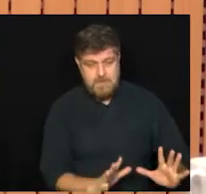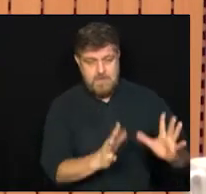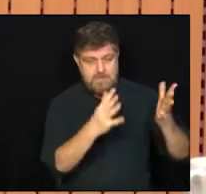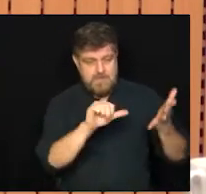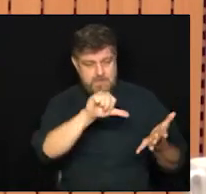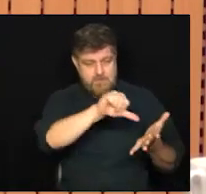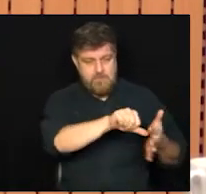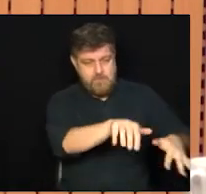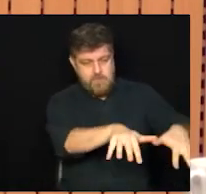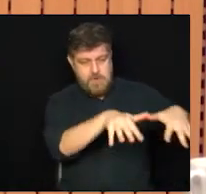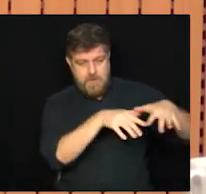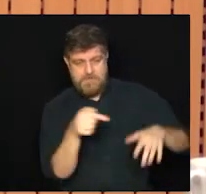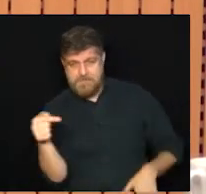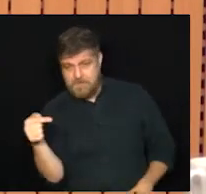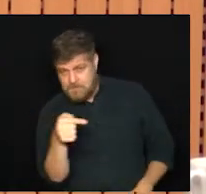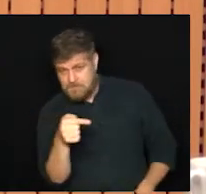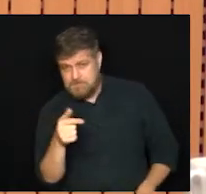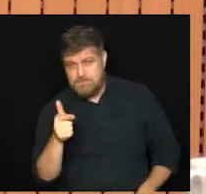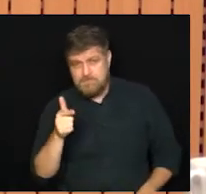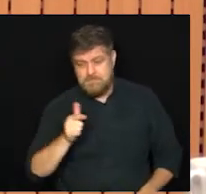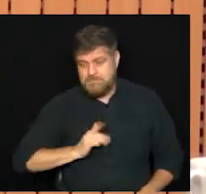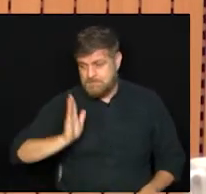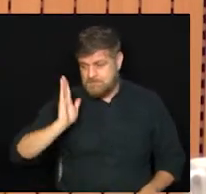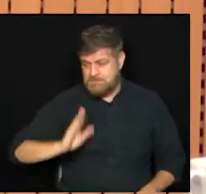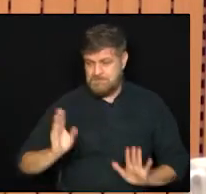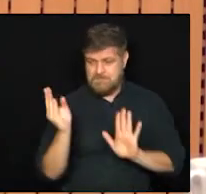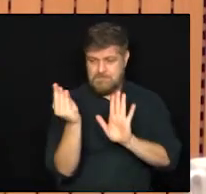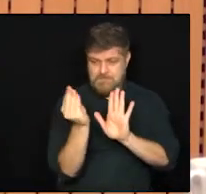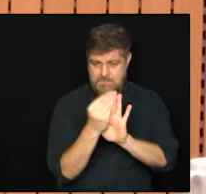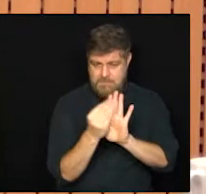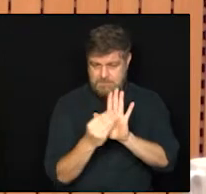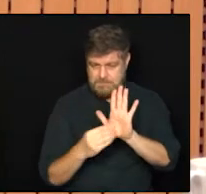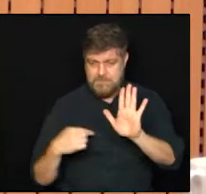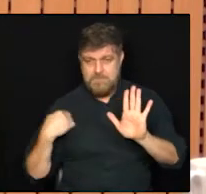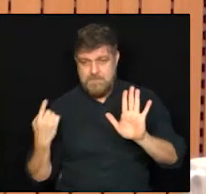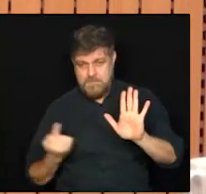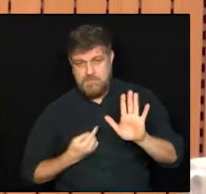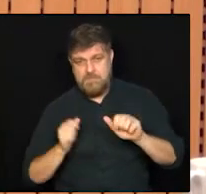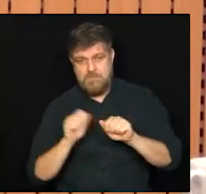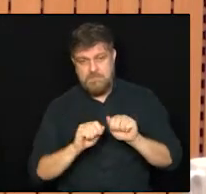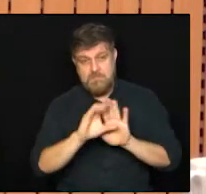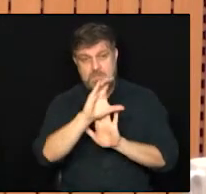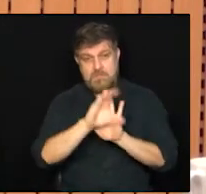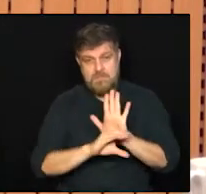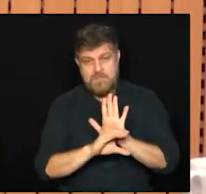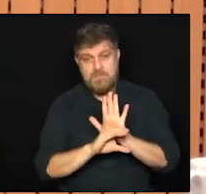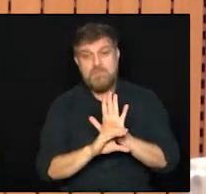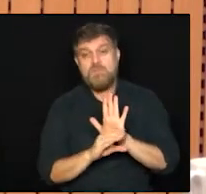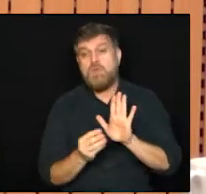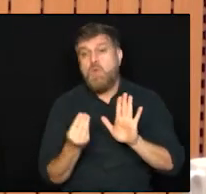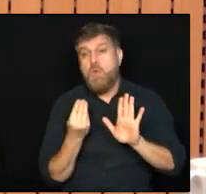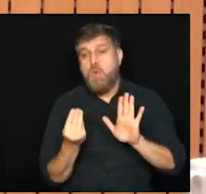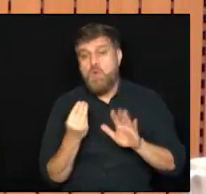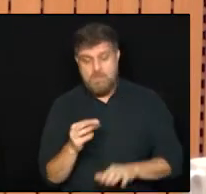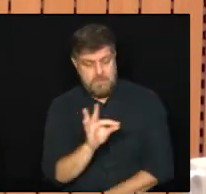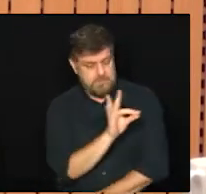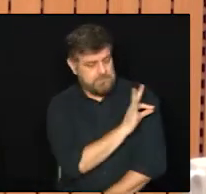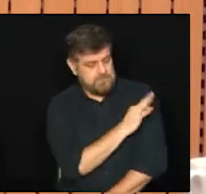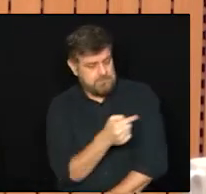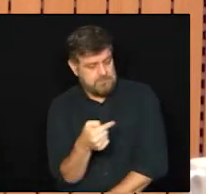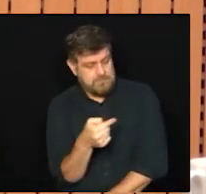talvez ali conste, né? Se não constar, nós vamos procurar criar um capítulo de como a prefeitura